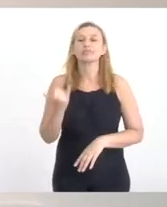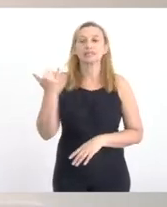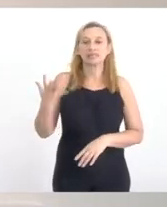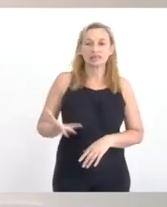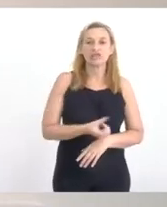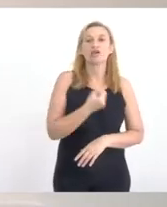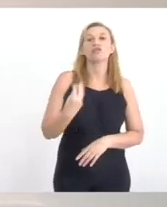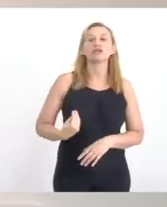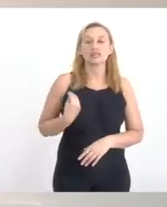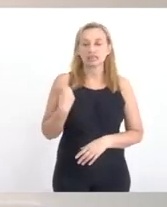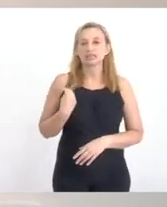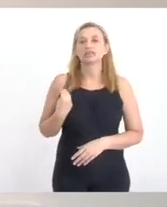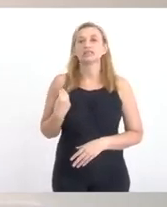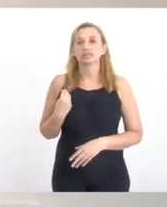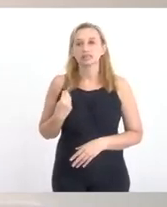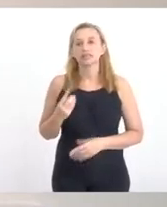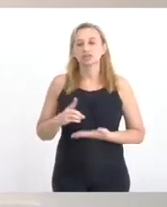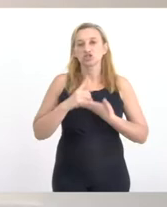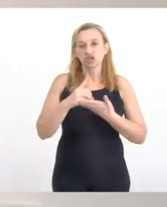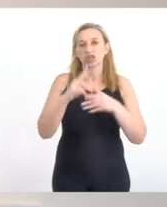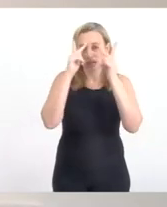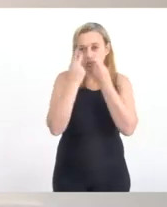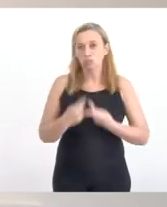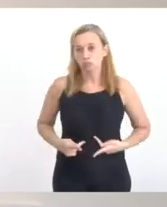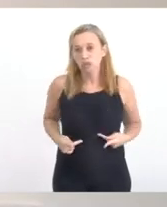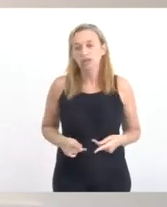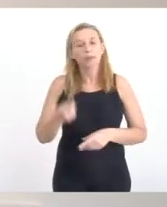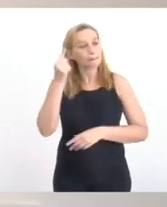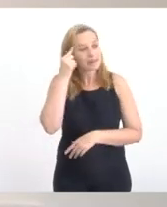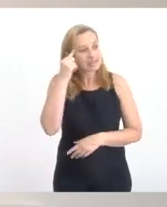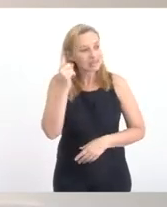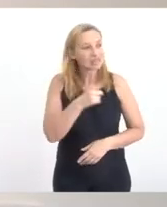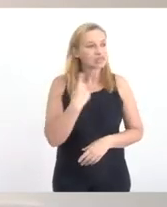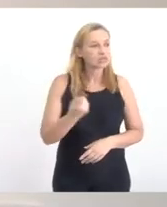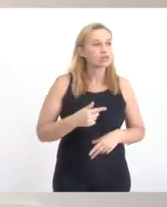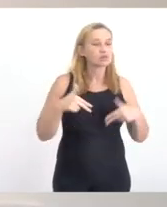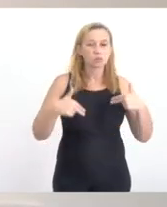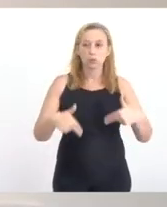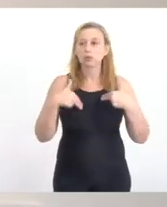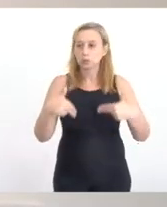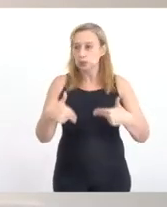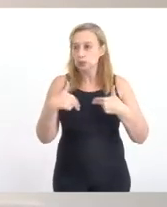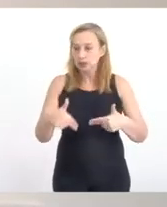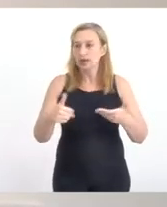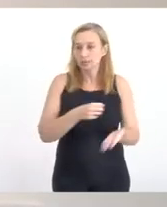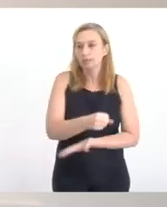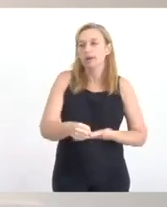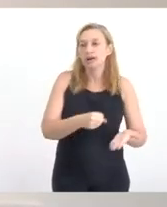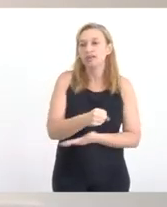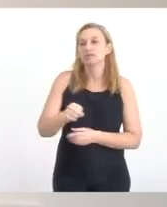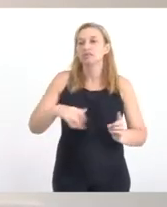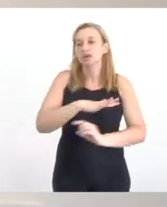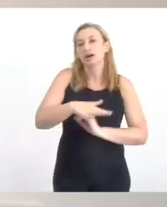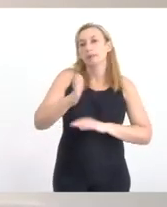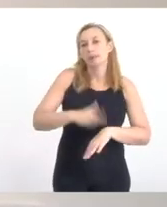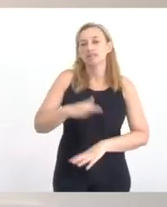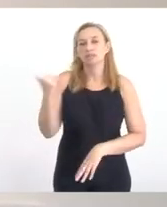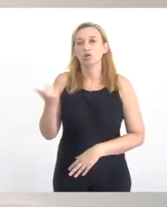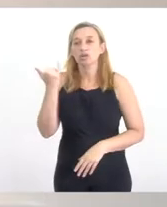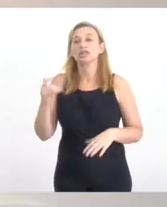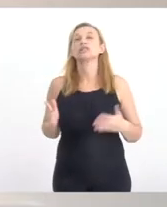nós é o salvar vidas é o manter a dignidade humana é pensar que a nossa militância nossa base social são mais importantes